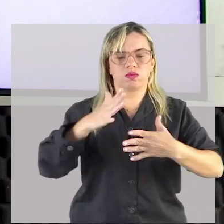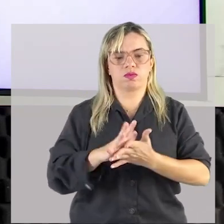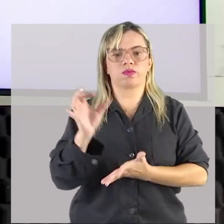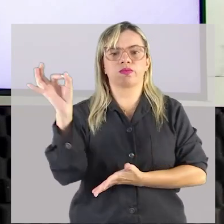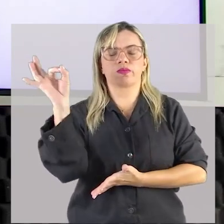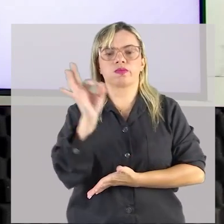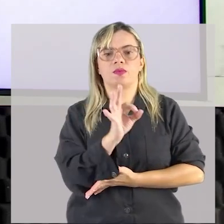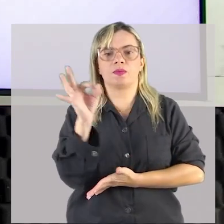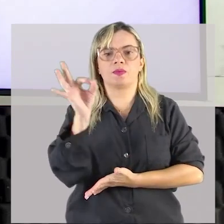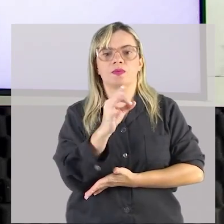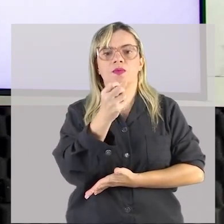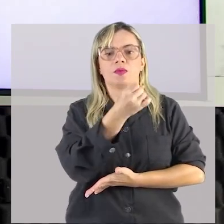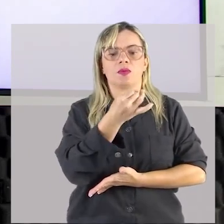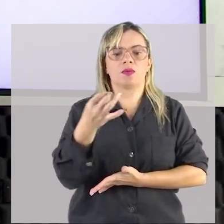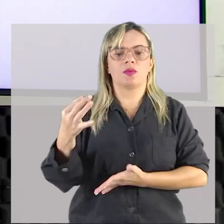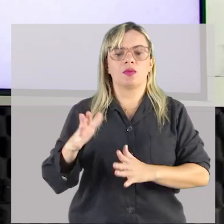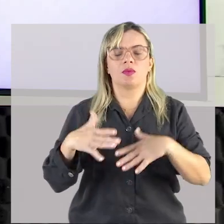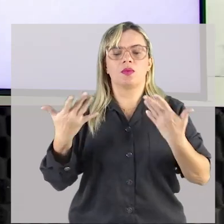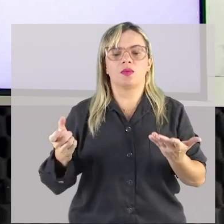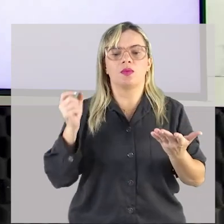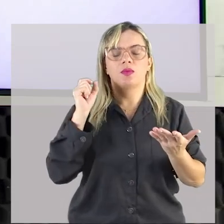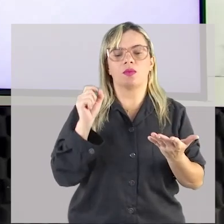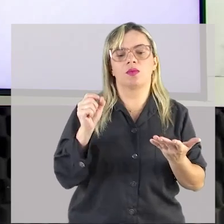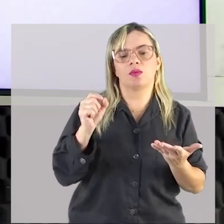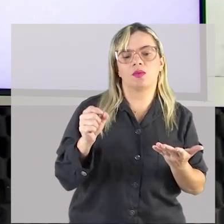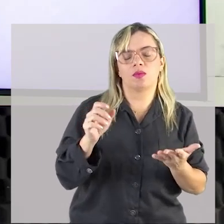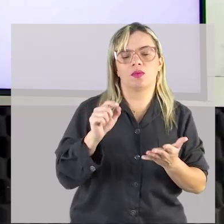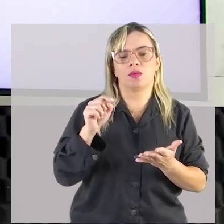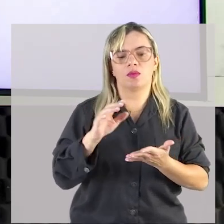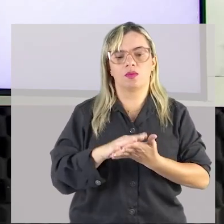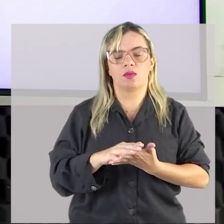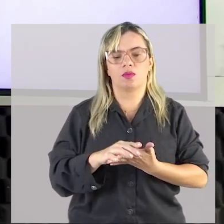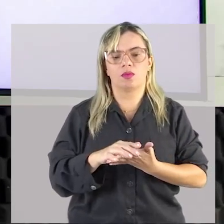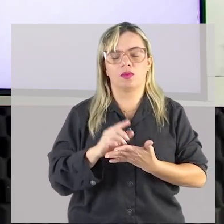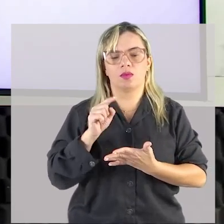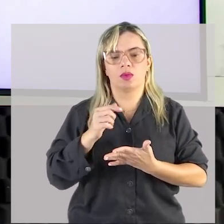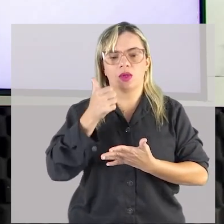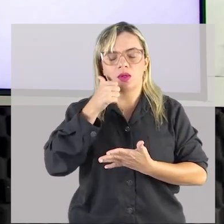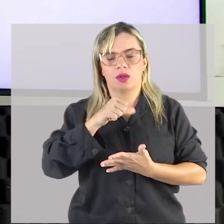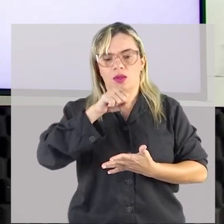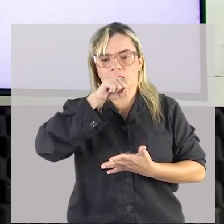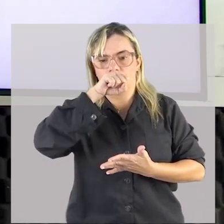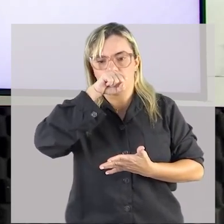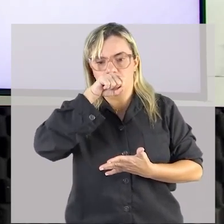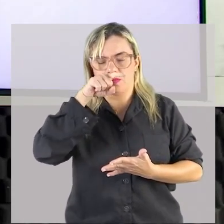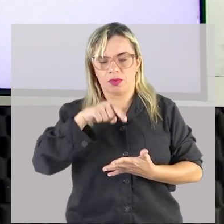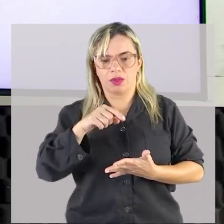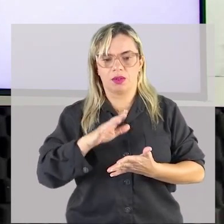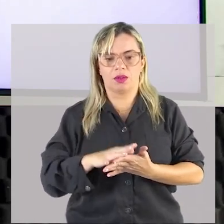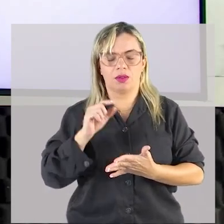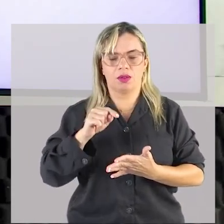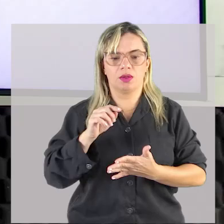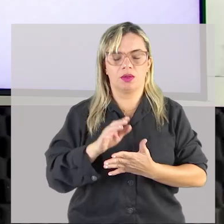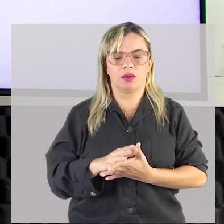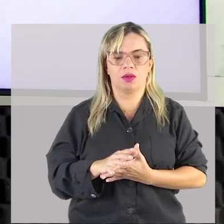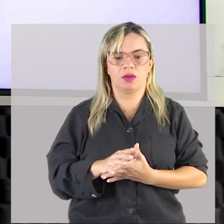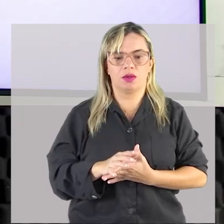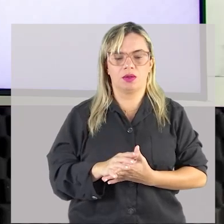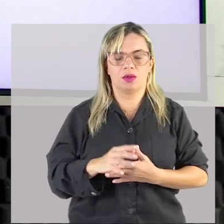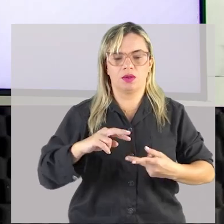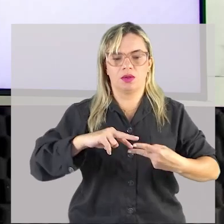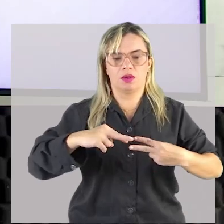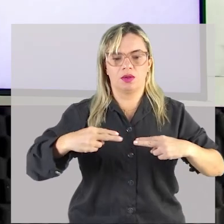por cento, né? Qual o percentual da contribuição genética materna, de acordo com Mendel,